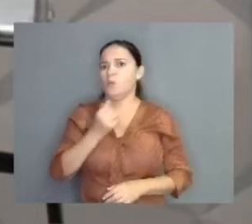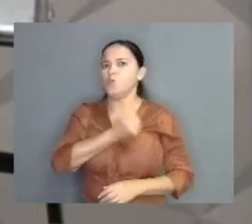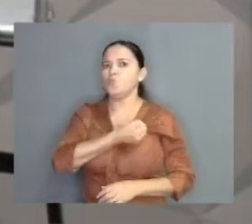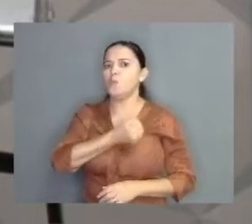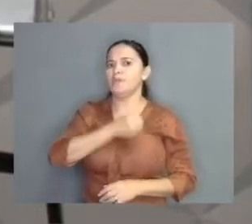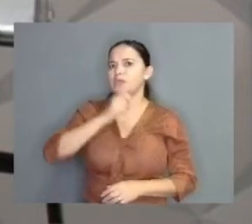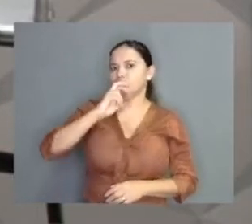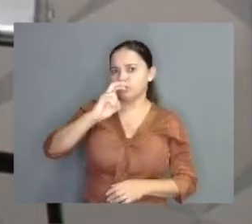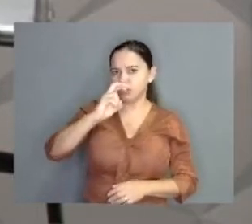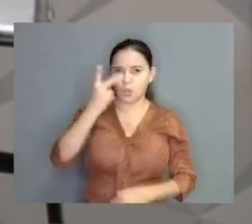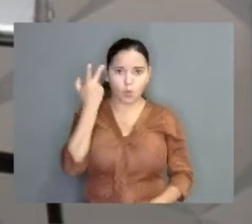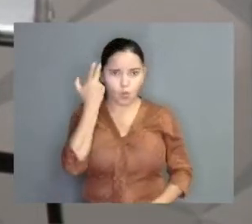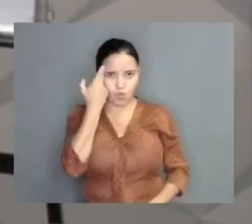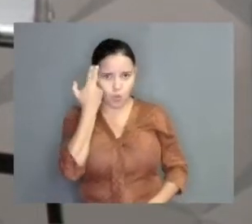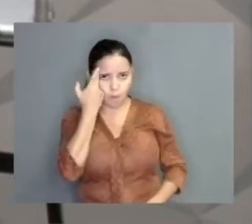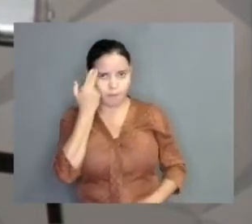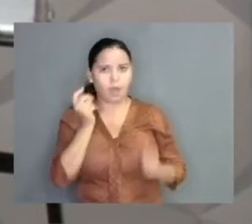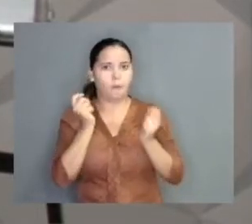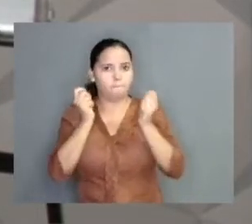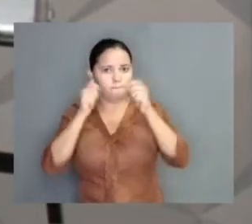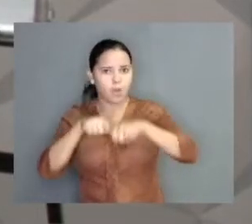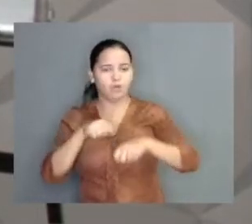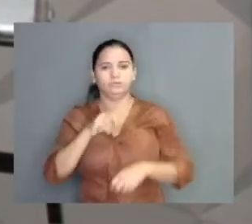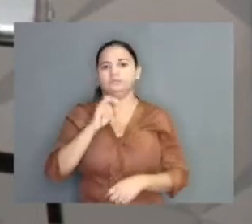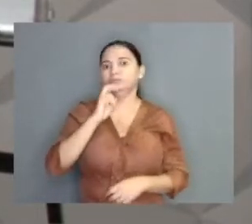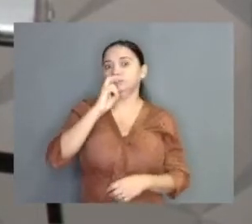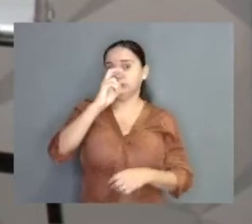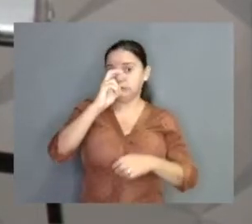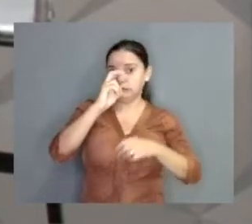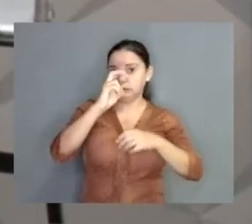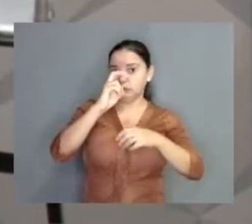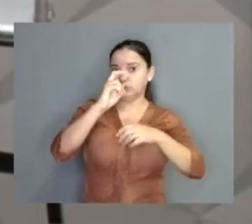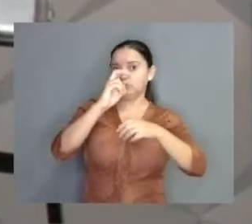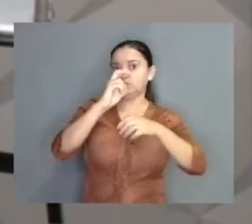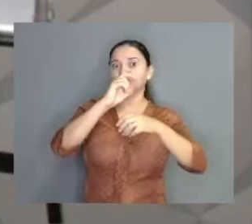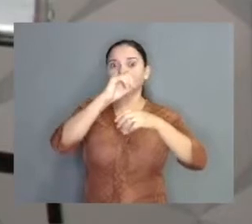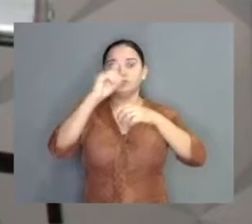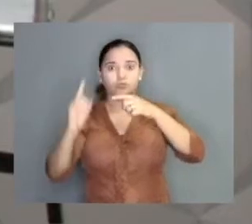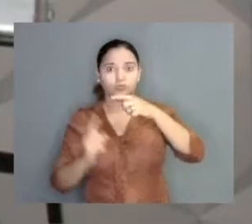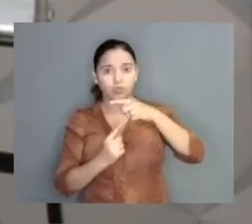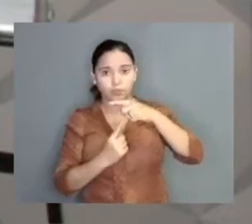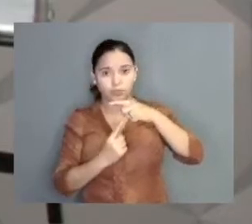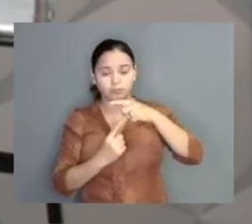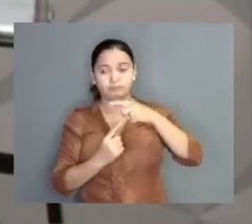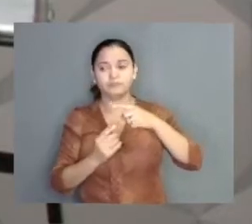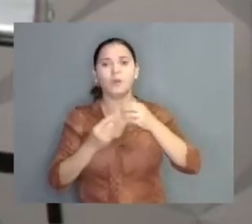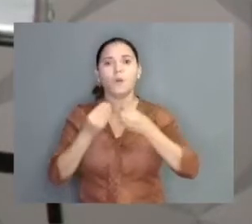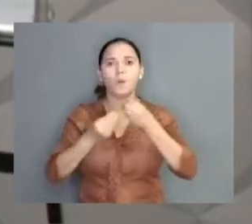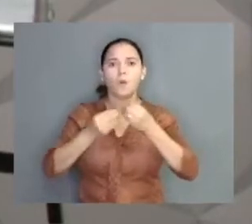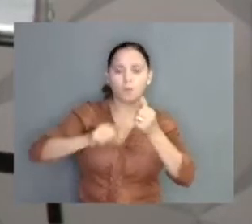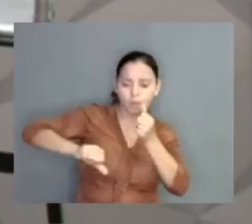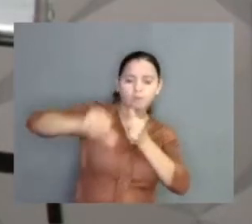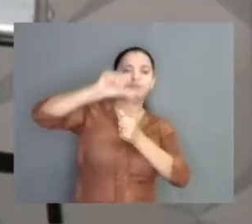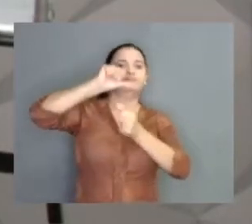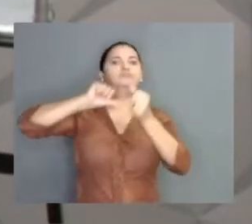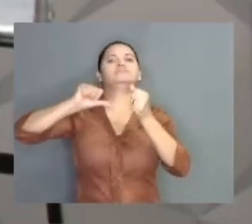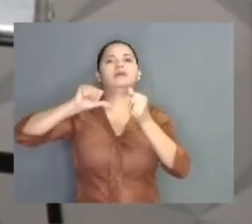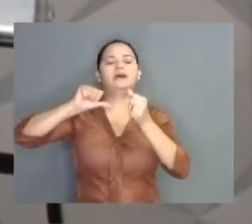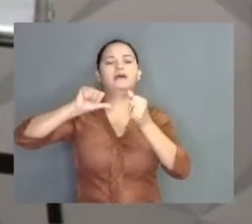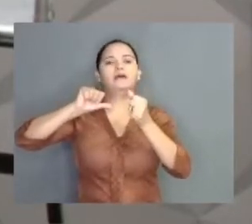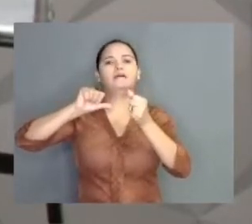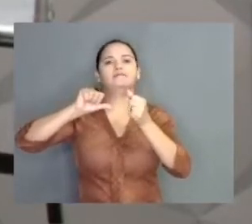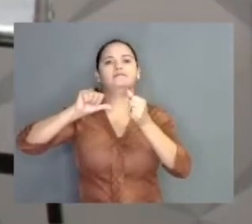ser escrito 5 sobre 1, como seria o inverso desse